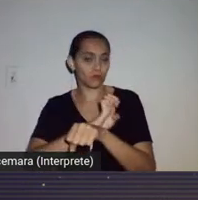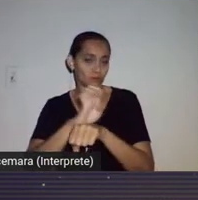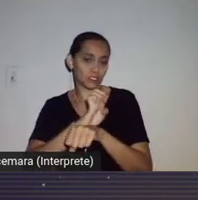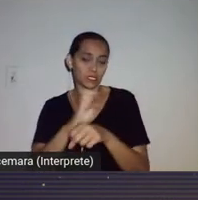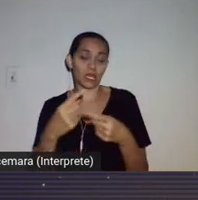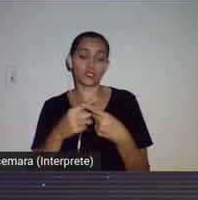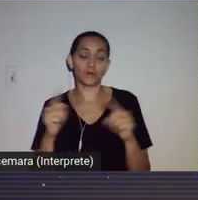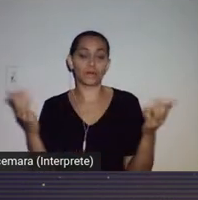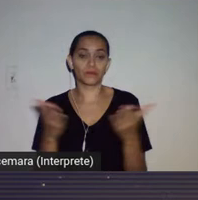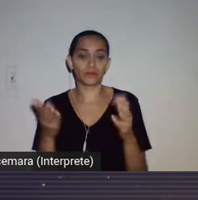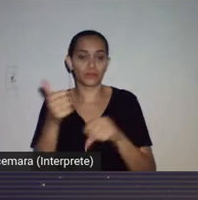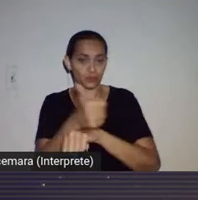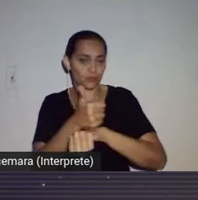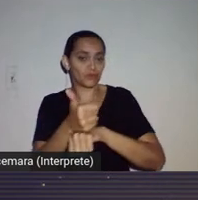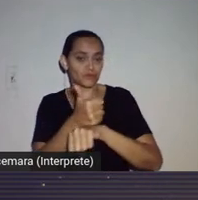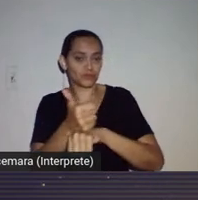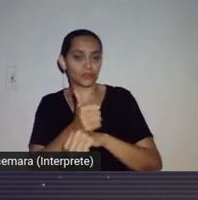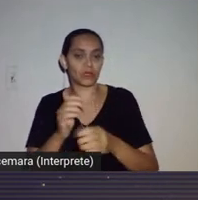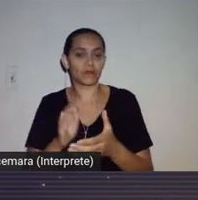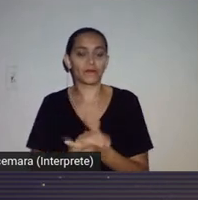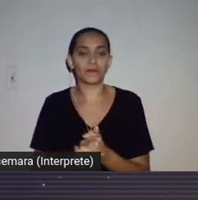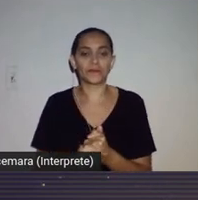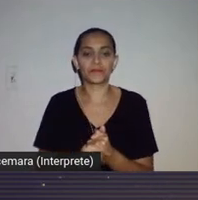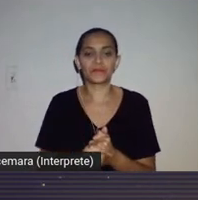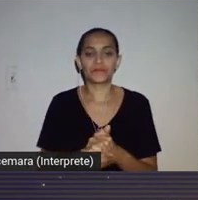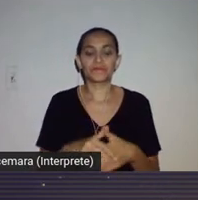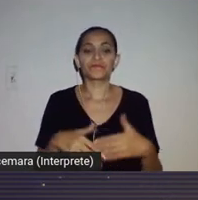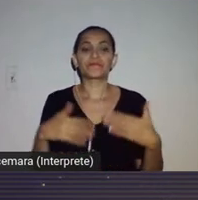áreas. Então,